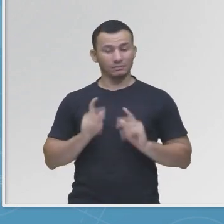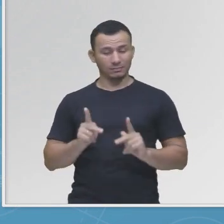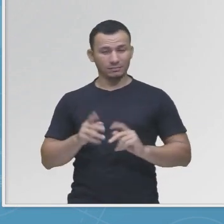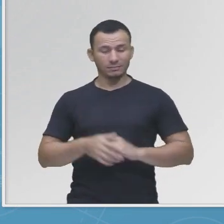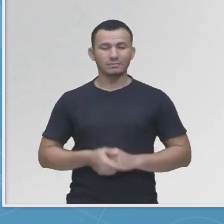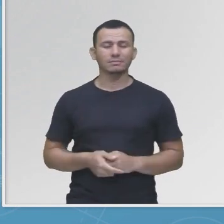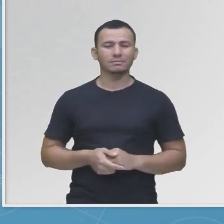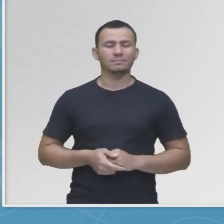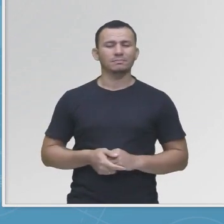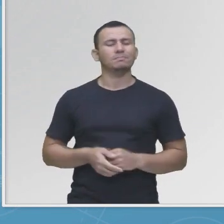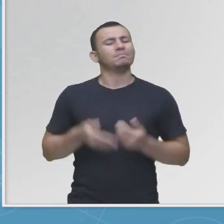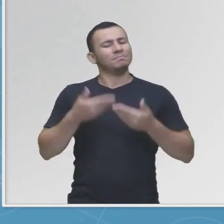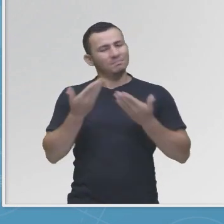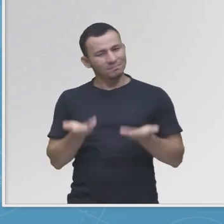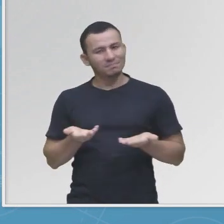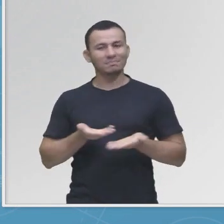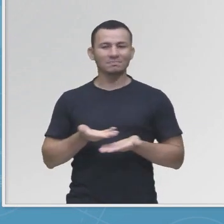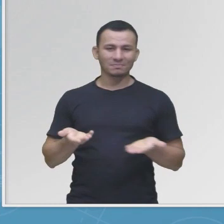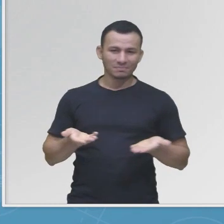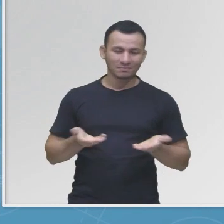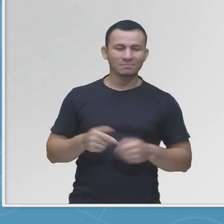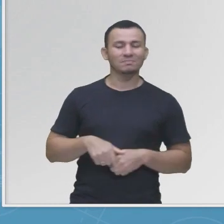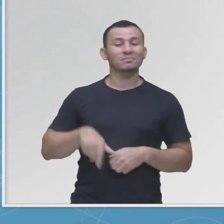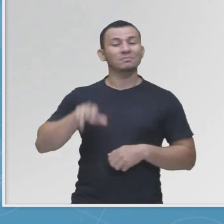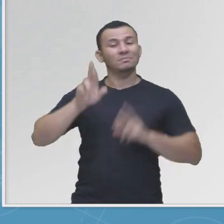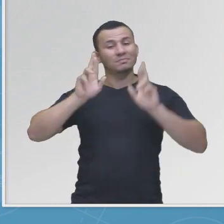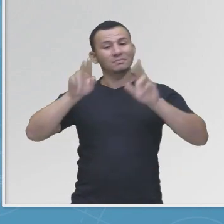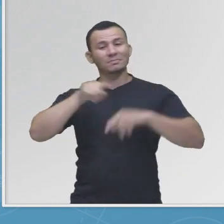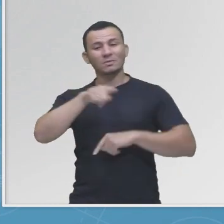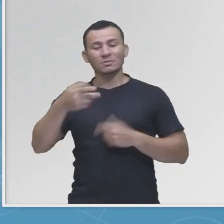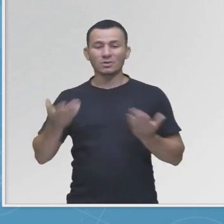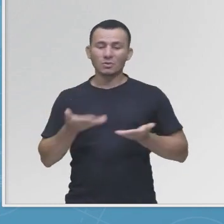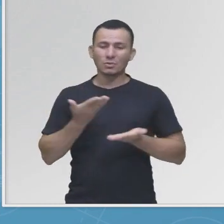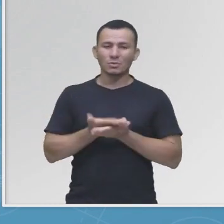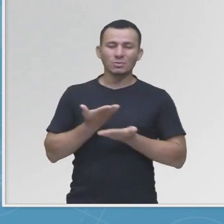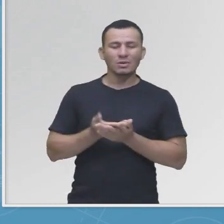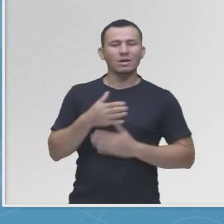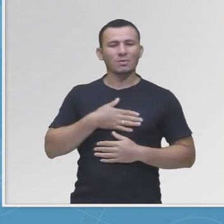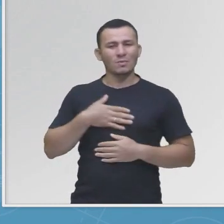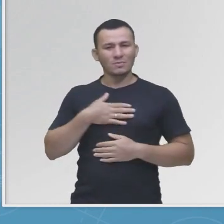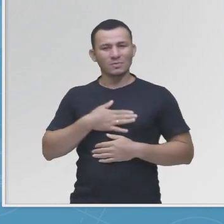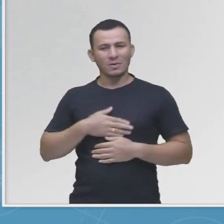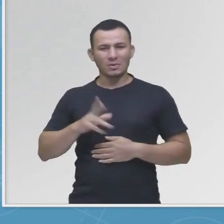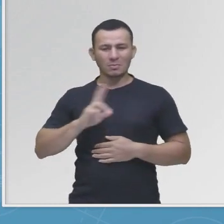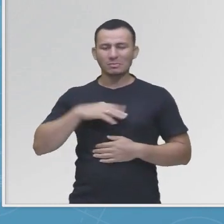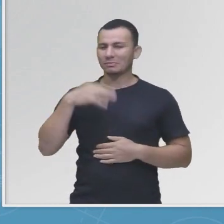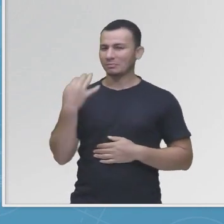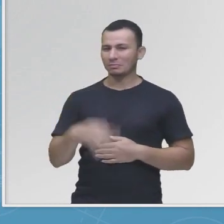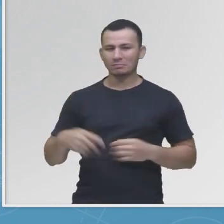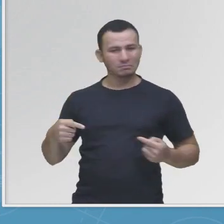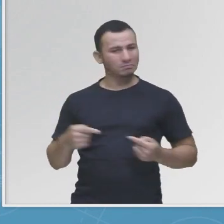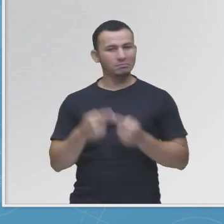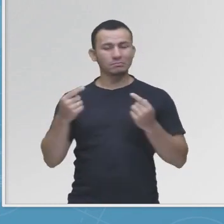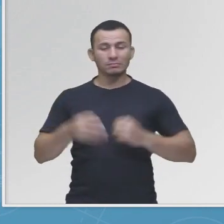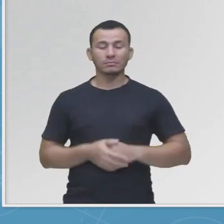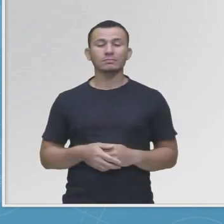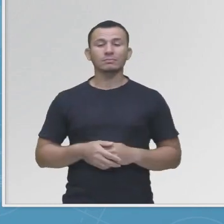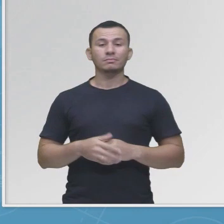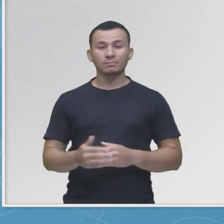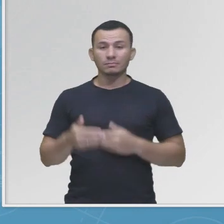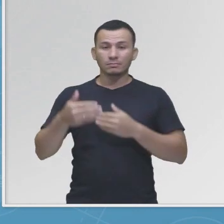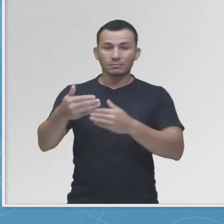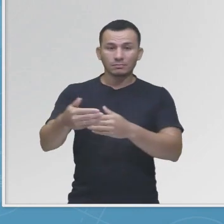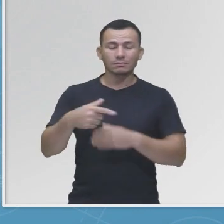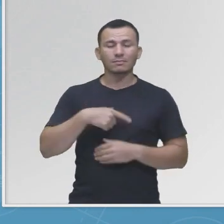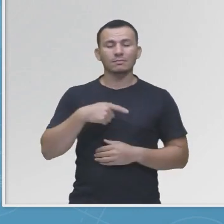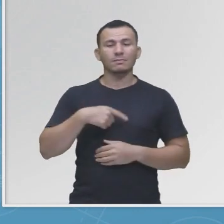Queridos alunos, espero que todos tenham gostado da aula, tenham acertado a questão, certo? Na sequência, você fica com a